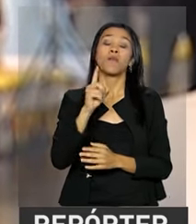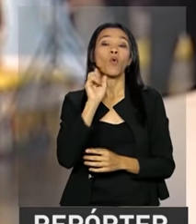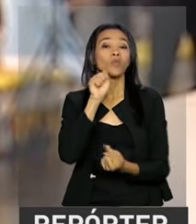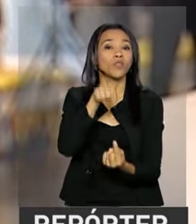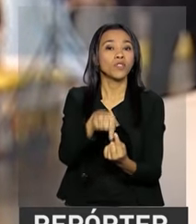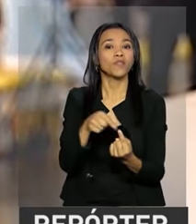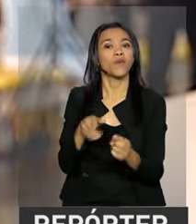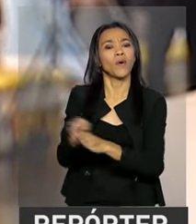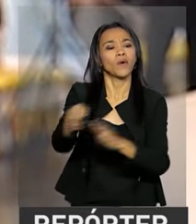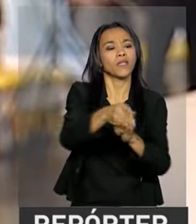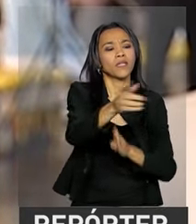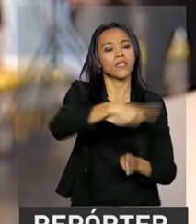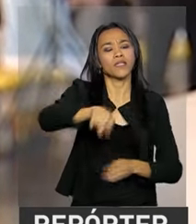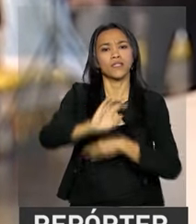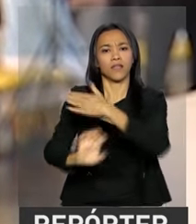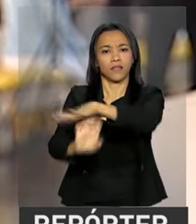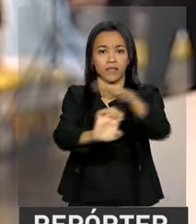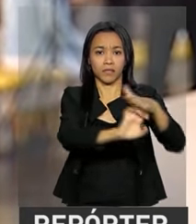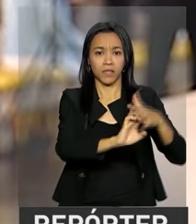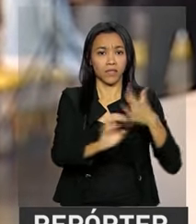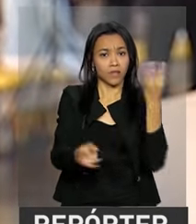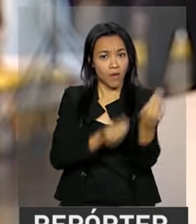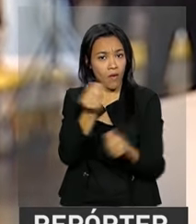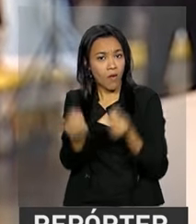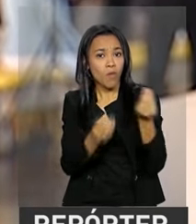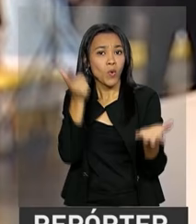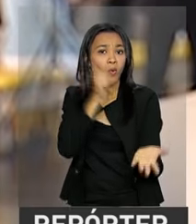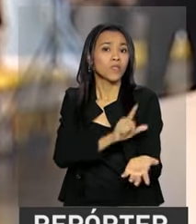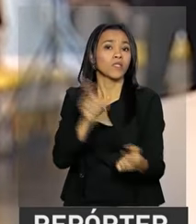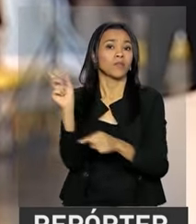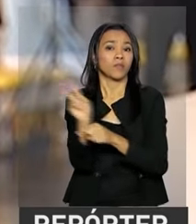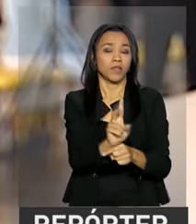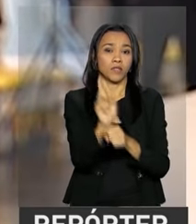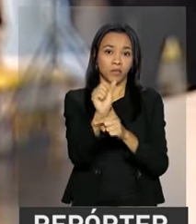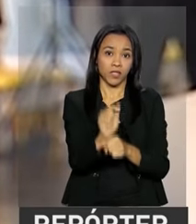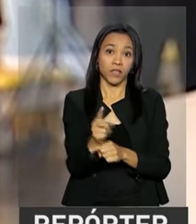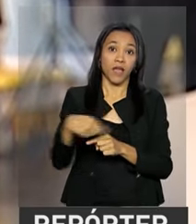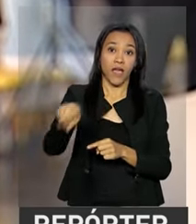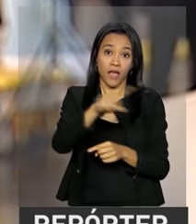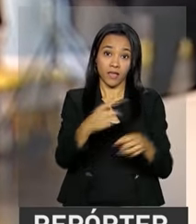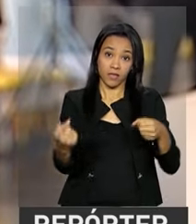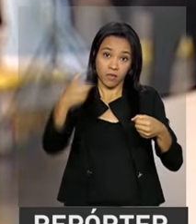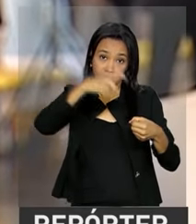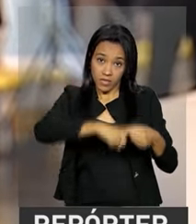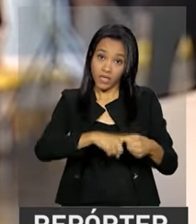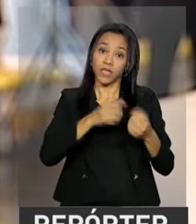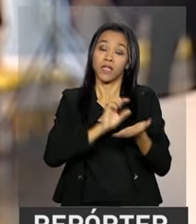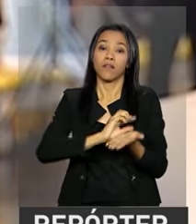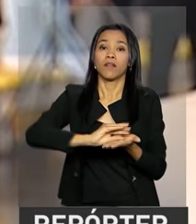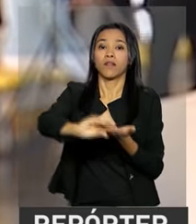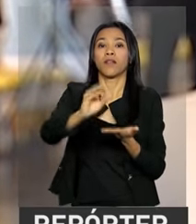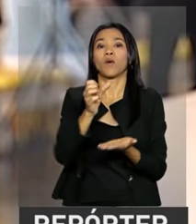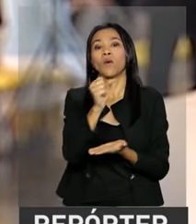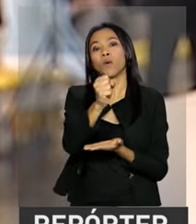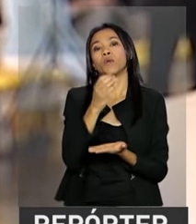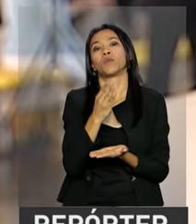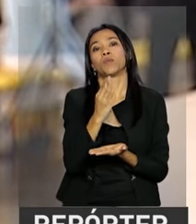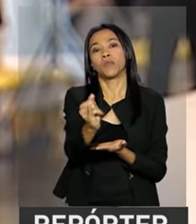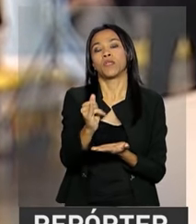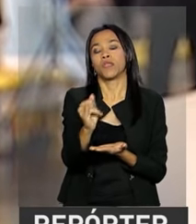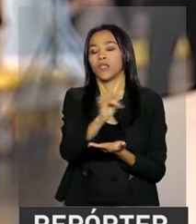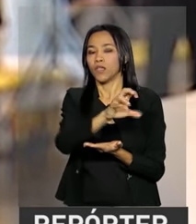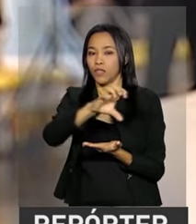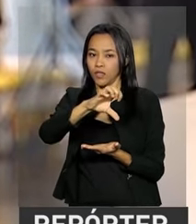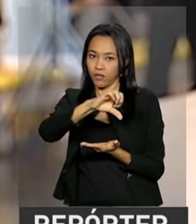e também orientar os empresários sobre financiamento. Essa parceria prevê a liberação de 8 bilhões e 200 milhões de